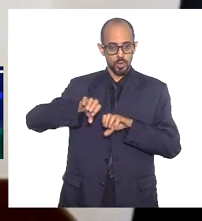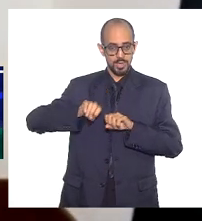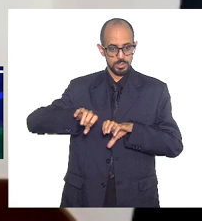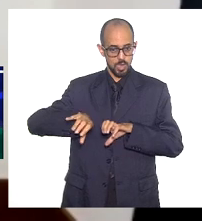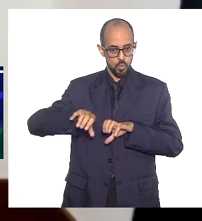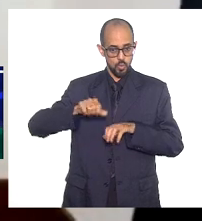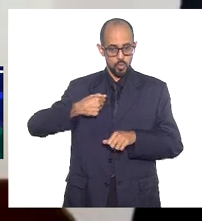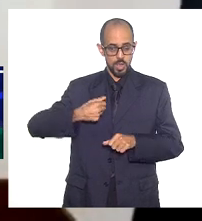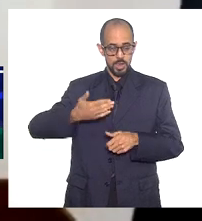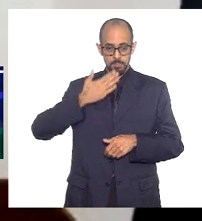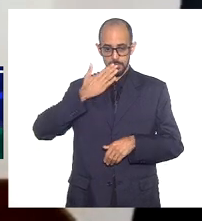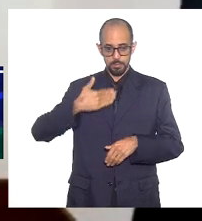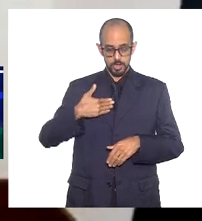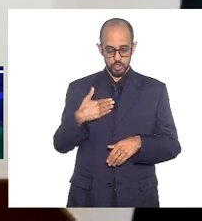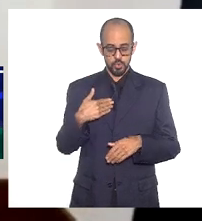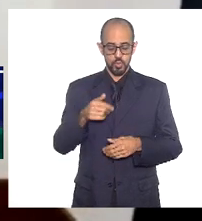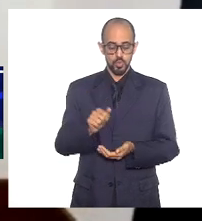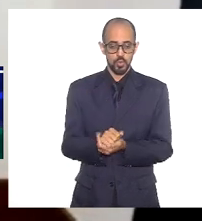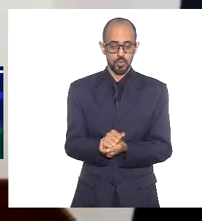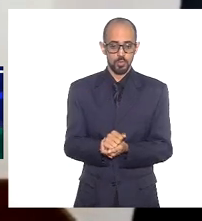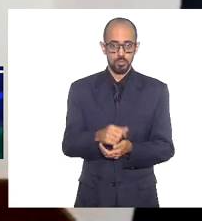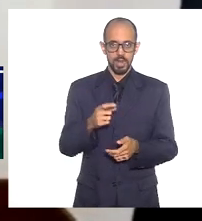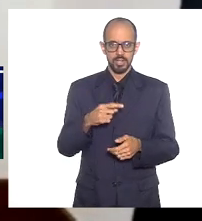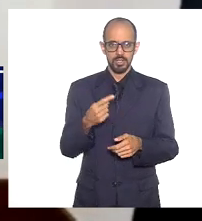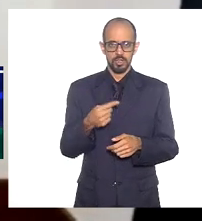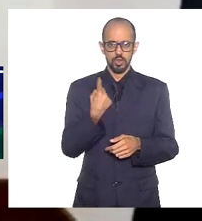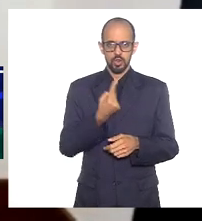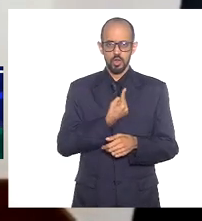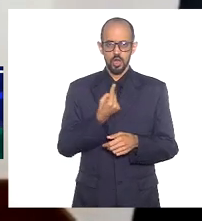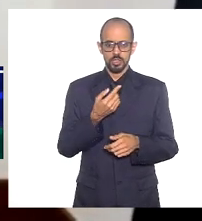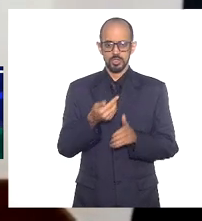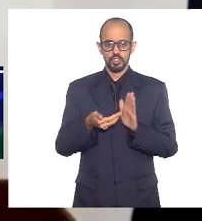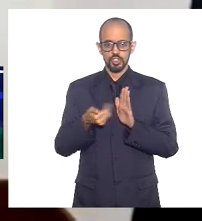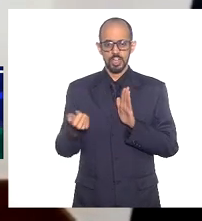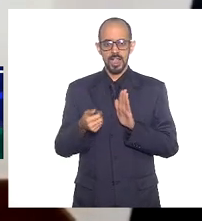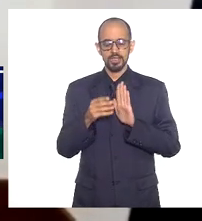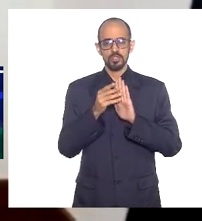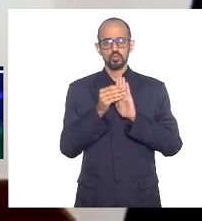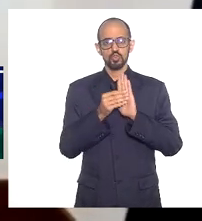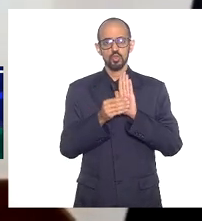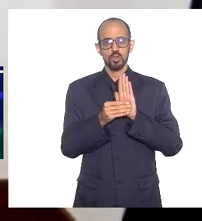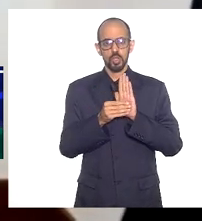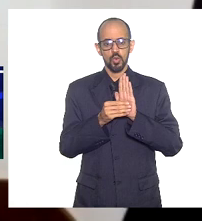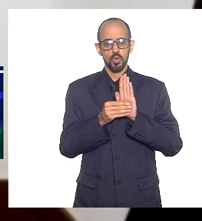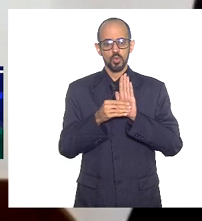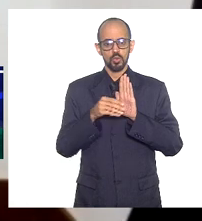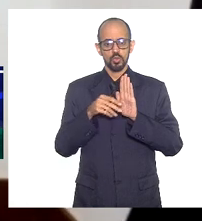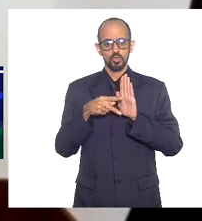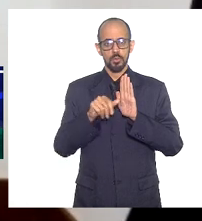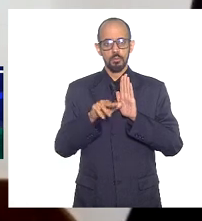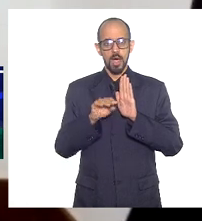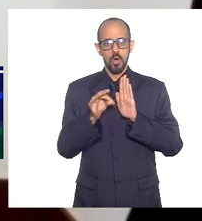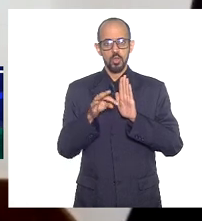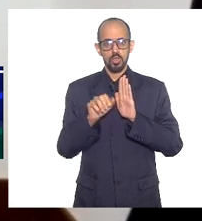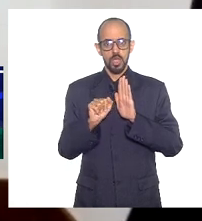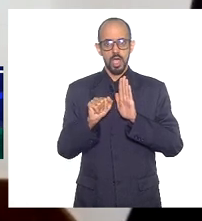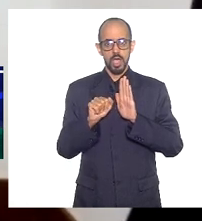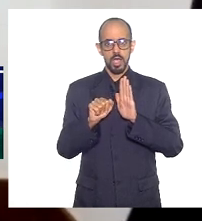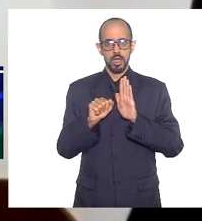pediu para que a gente pudesse retirar de pauta com o compromisso que eu fiz com ele de voltar na última semana